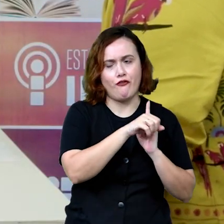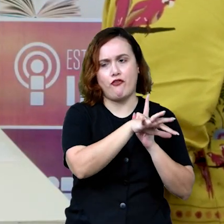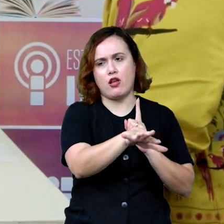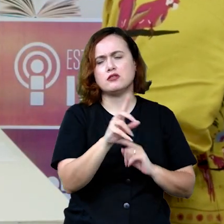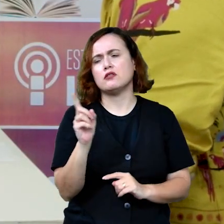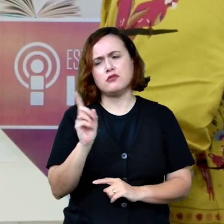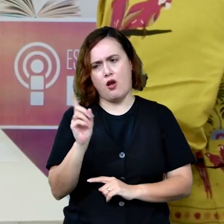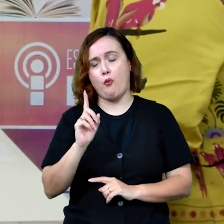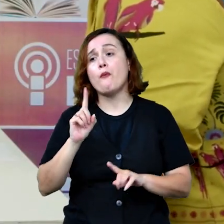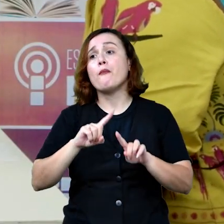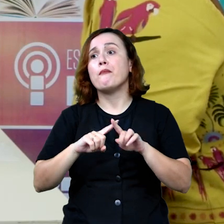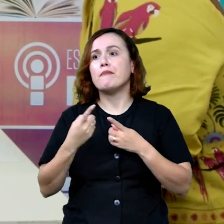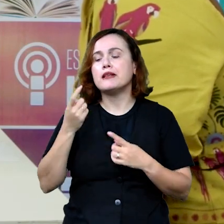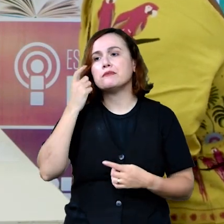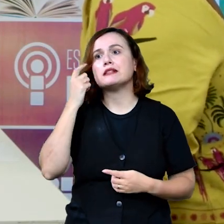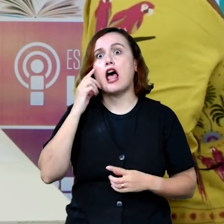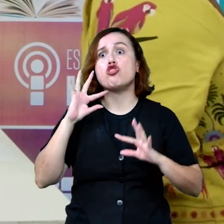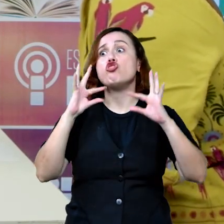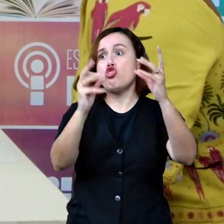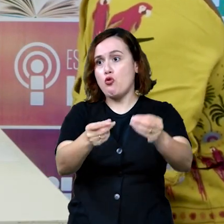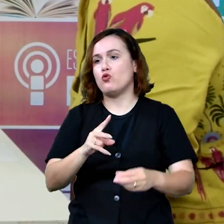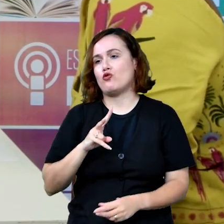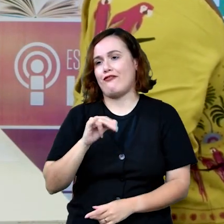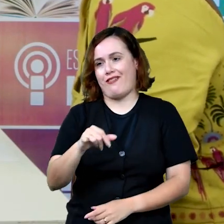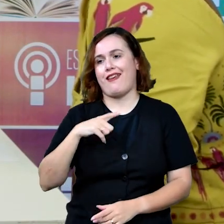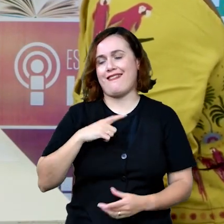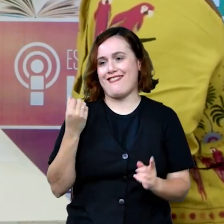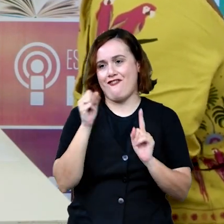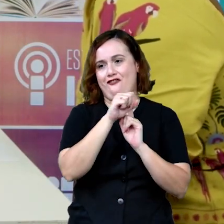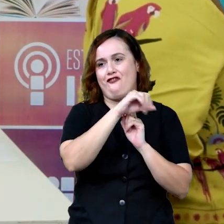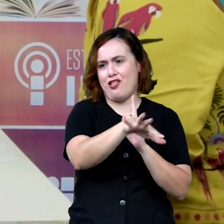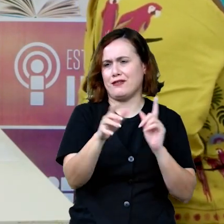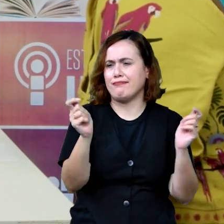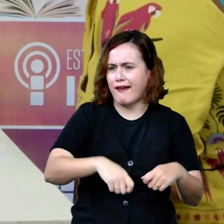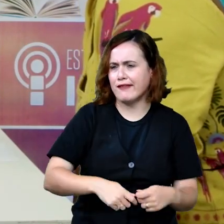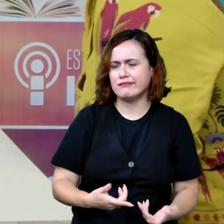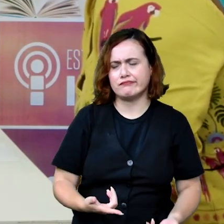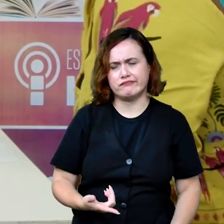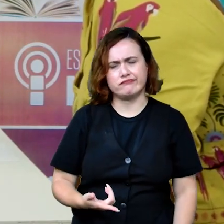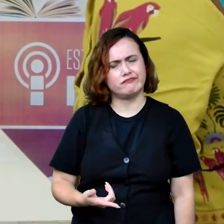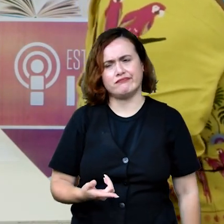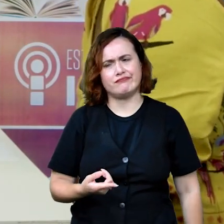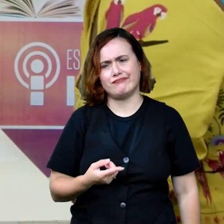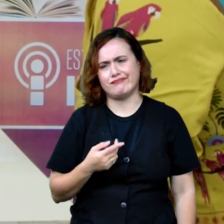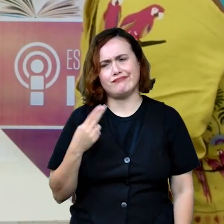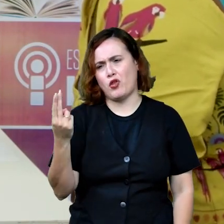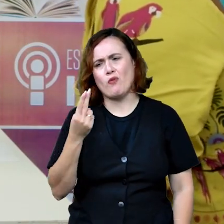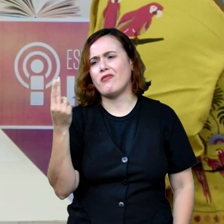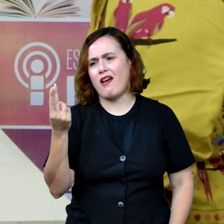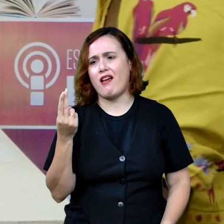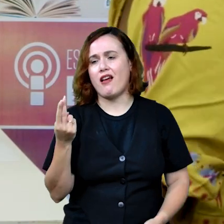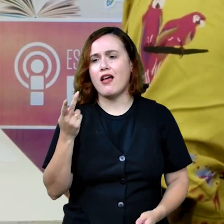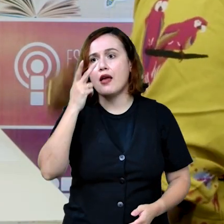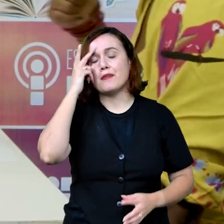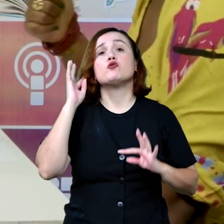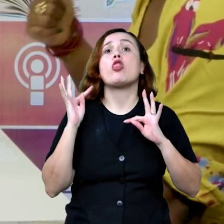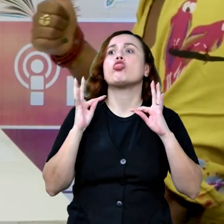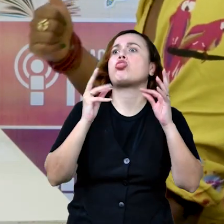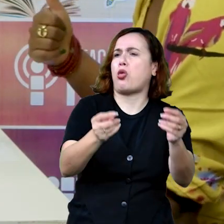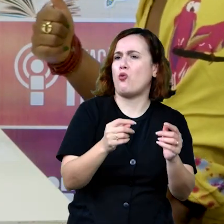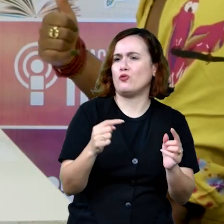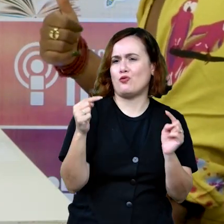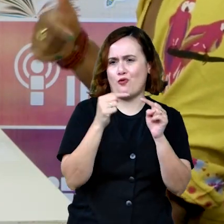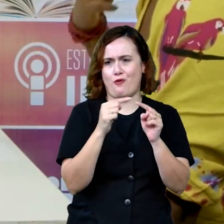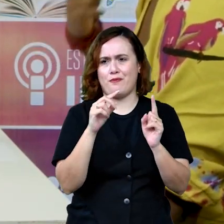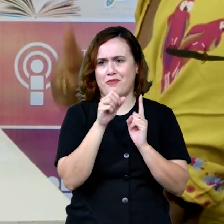forma alguma. Mas é lembrar que não tem espaço para todo mundo. Então, nem todo mundo nasceu para ser influencer,